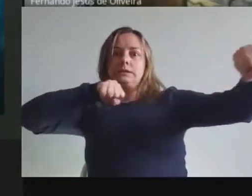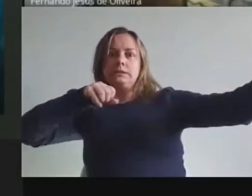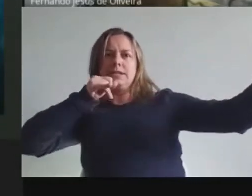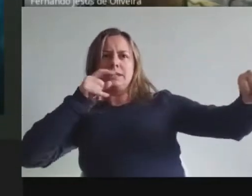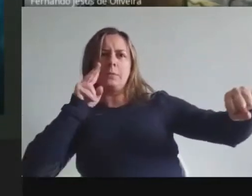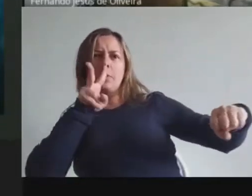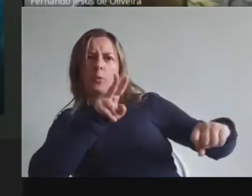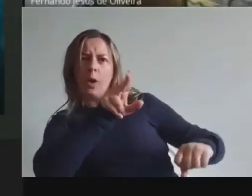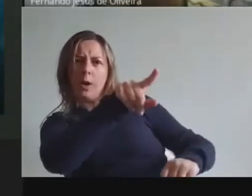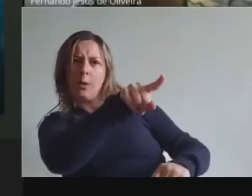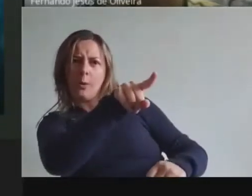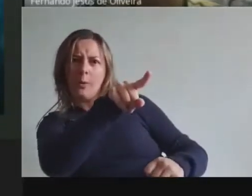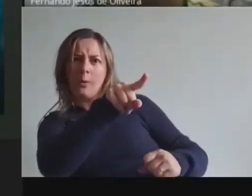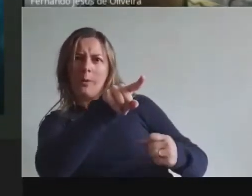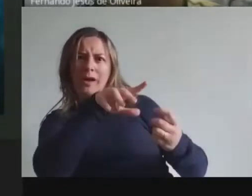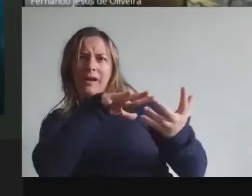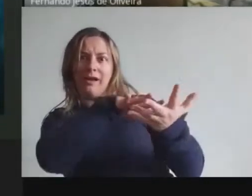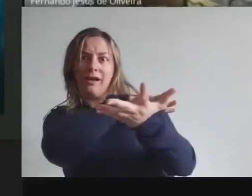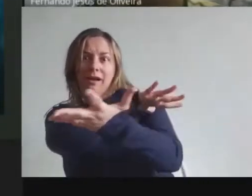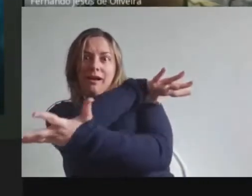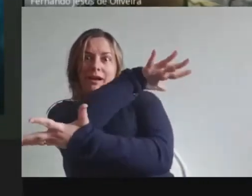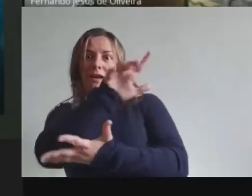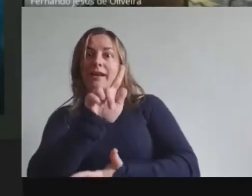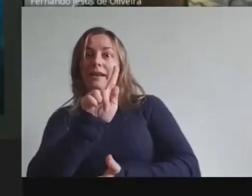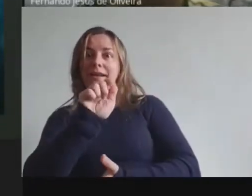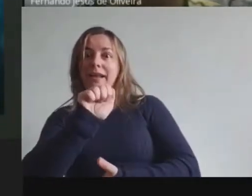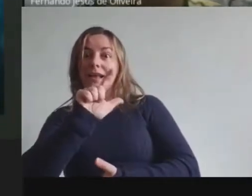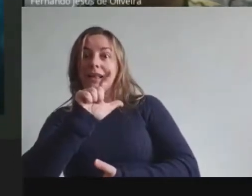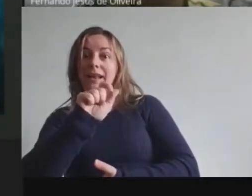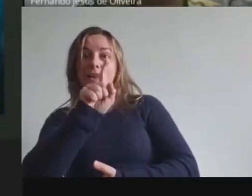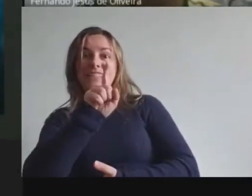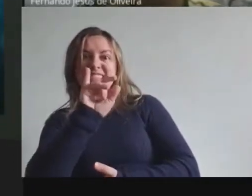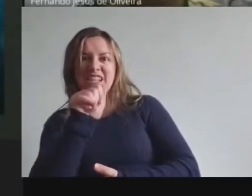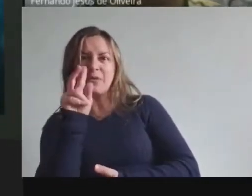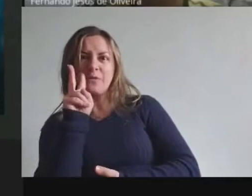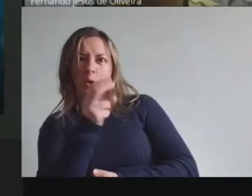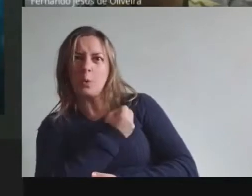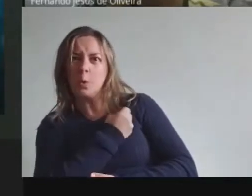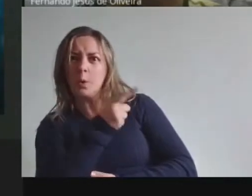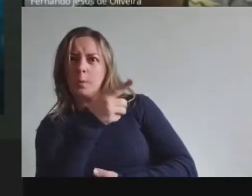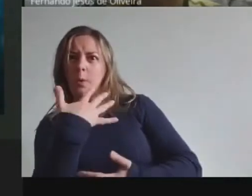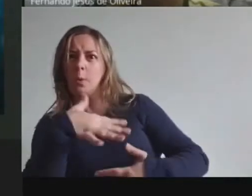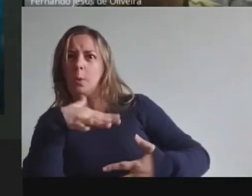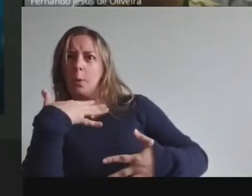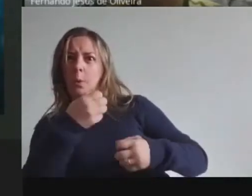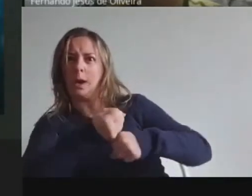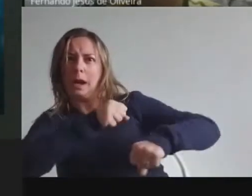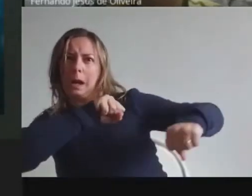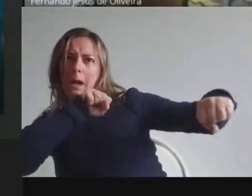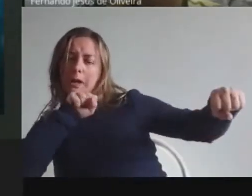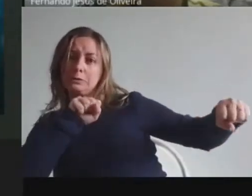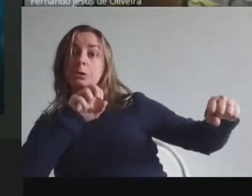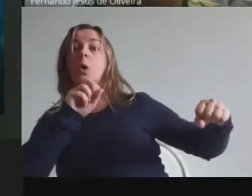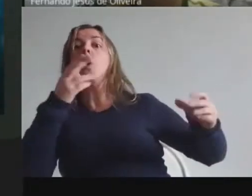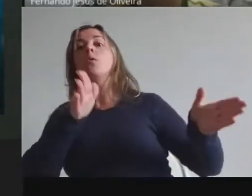esse tamanico aqui, né? Ou coisas muito pequenas, tipo um átomo,